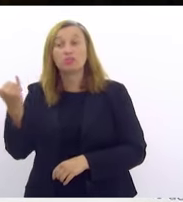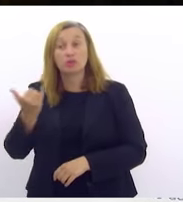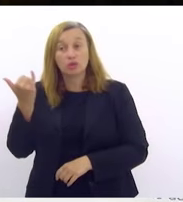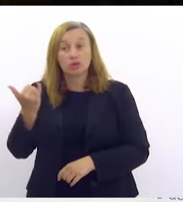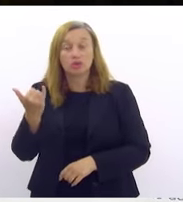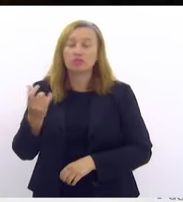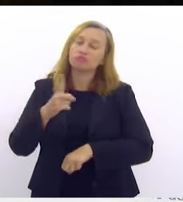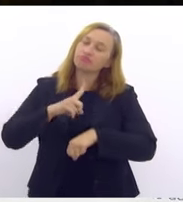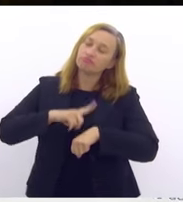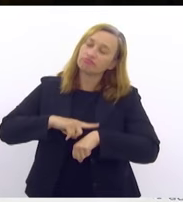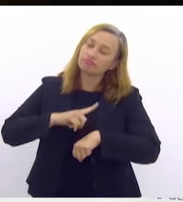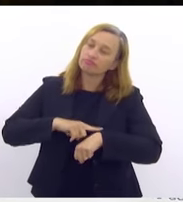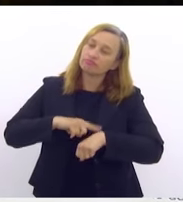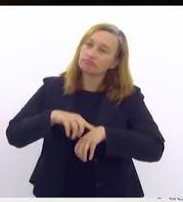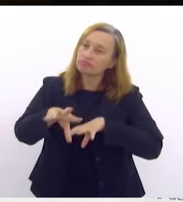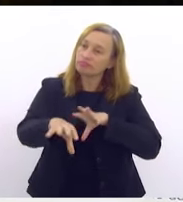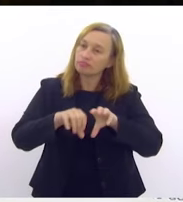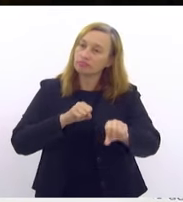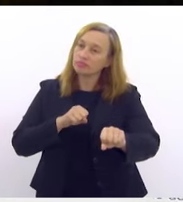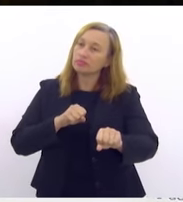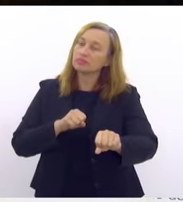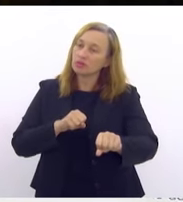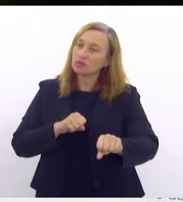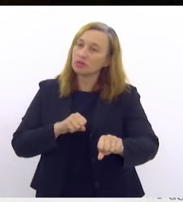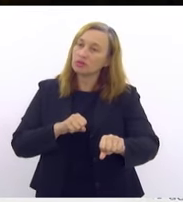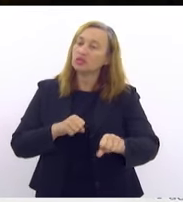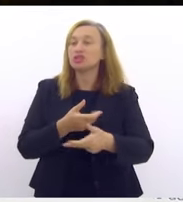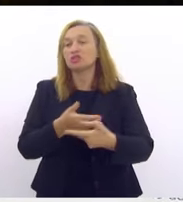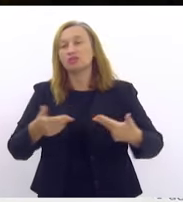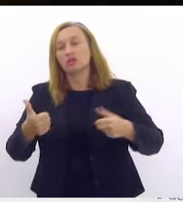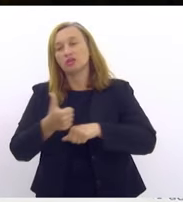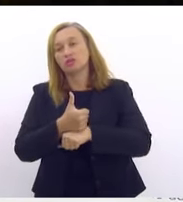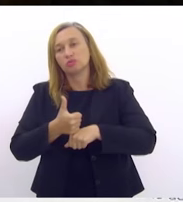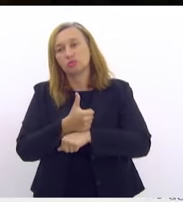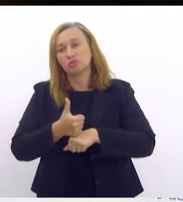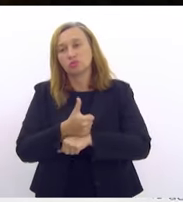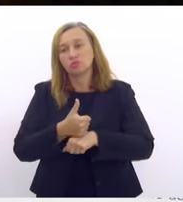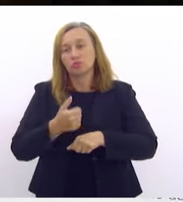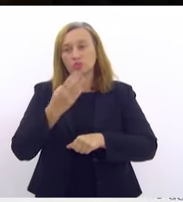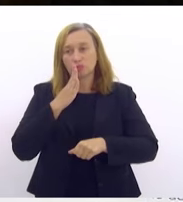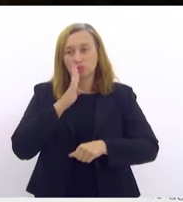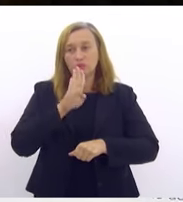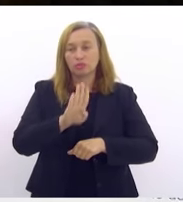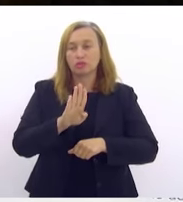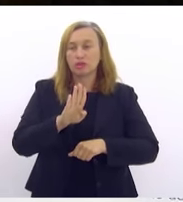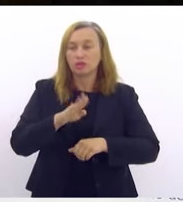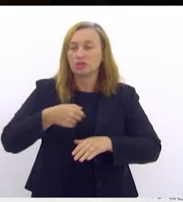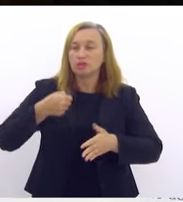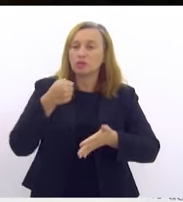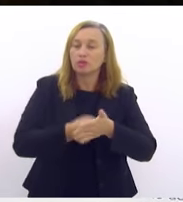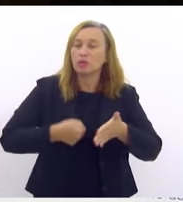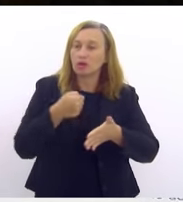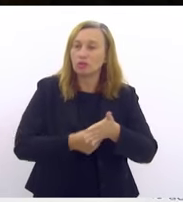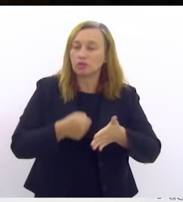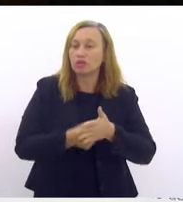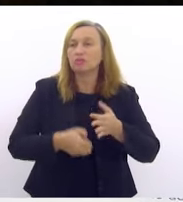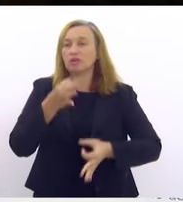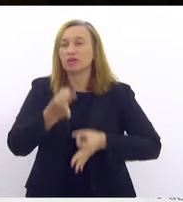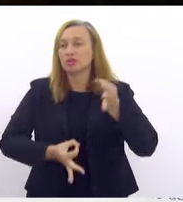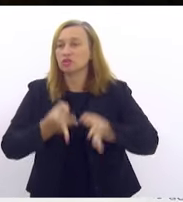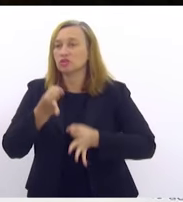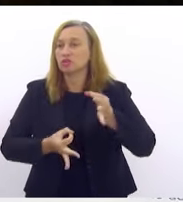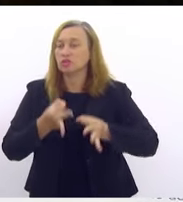desses momentos para a formação de uma rede de profissionais comprometidos com a busca pela justiça e pelo